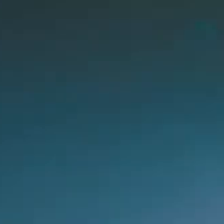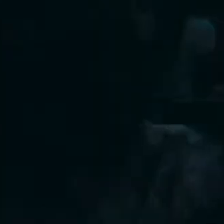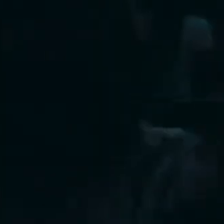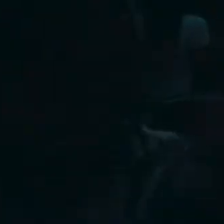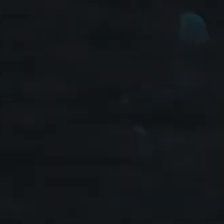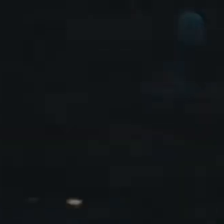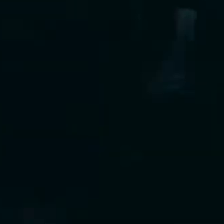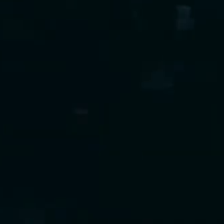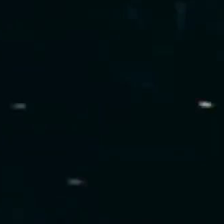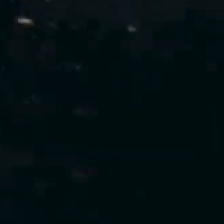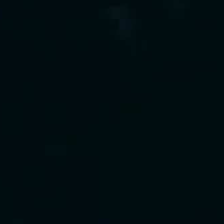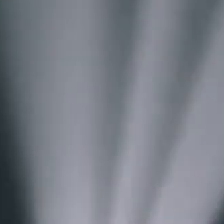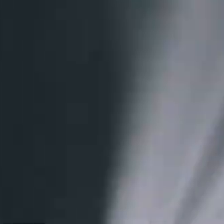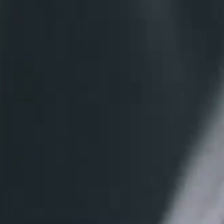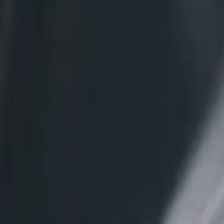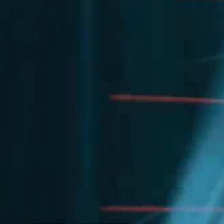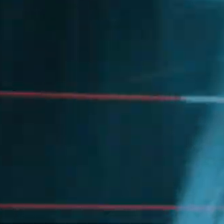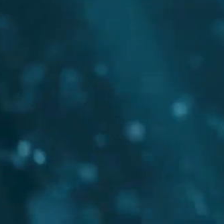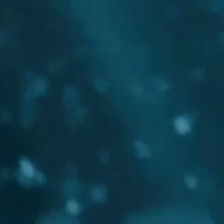Vem.